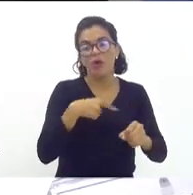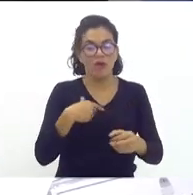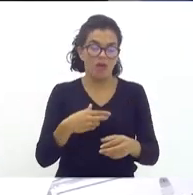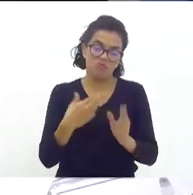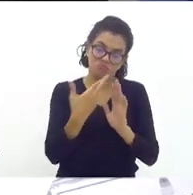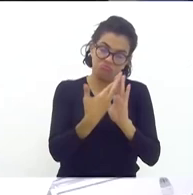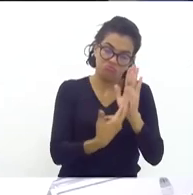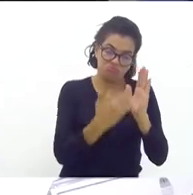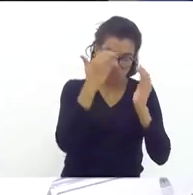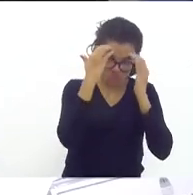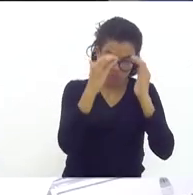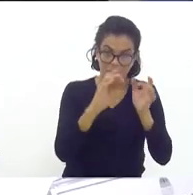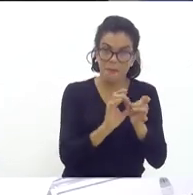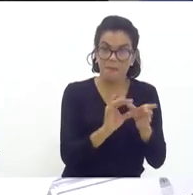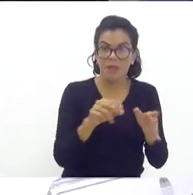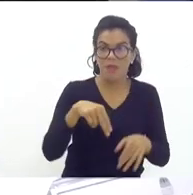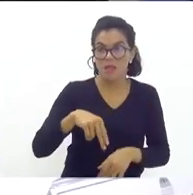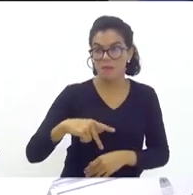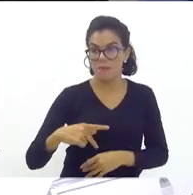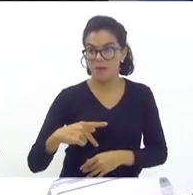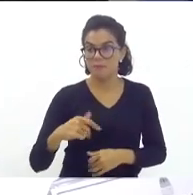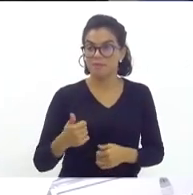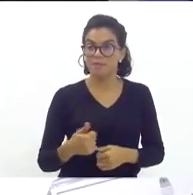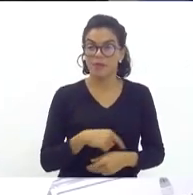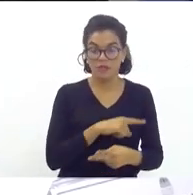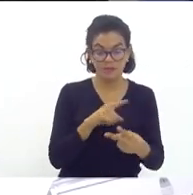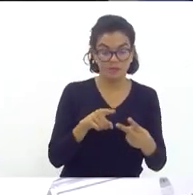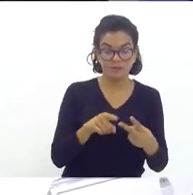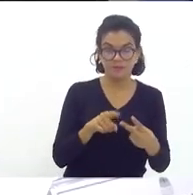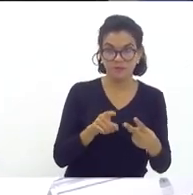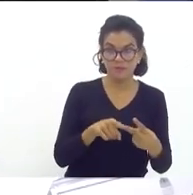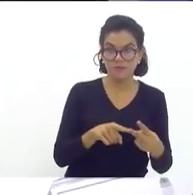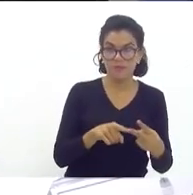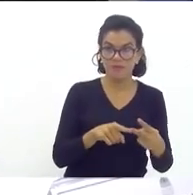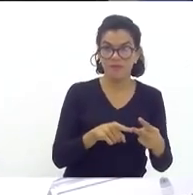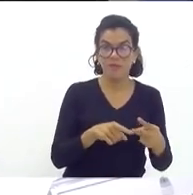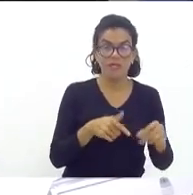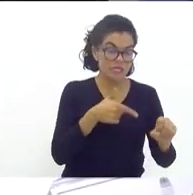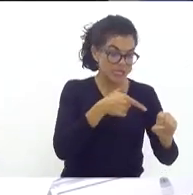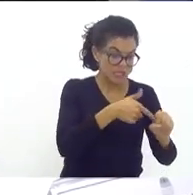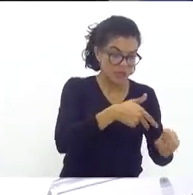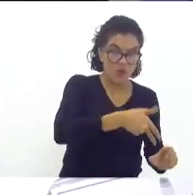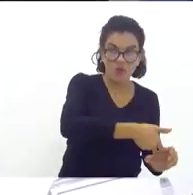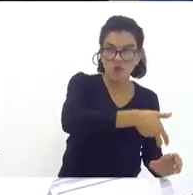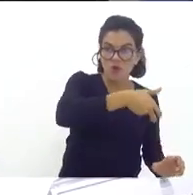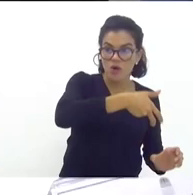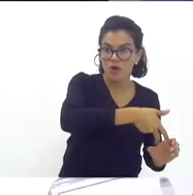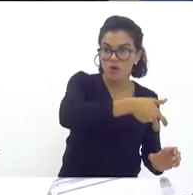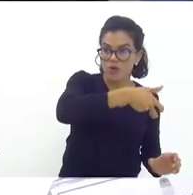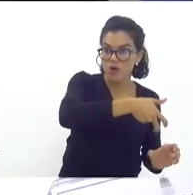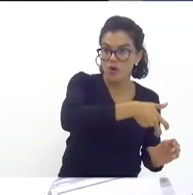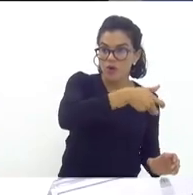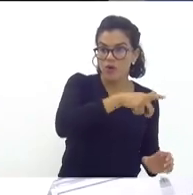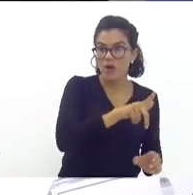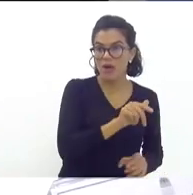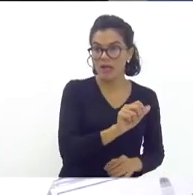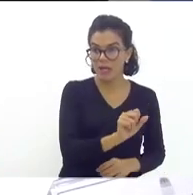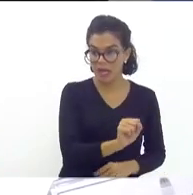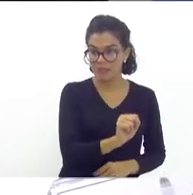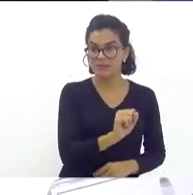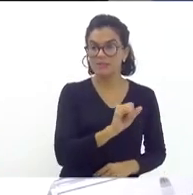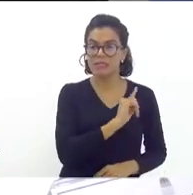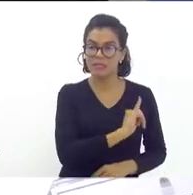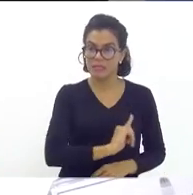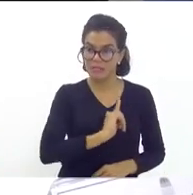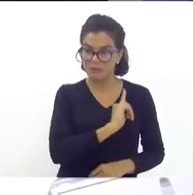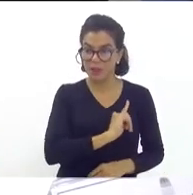NP isso é um caso segundo caso nesse caso adulto virtual que é o caso que seria atendido em Itaperuna que é